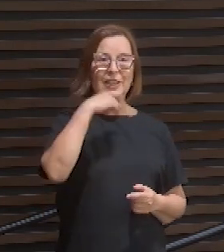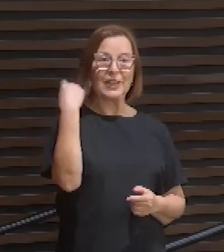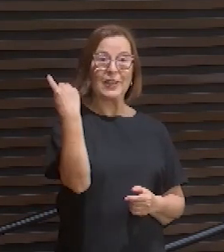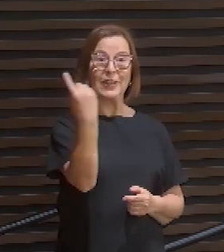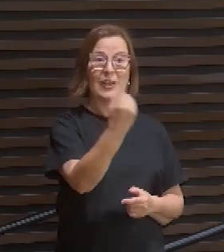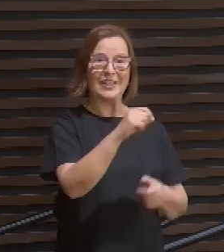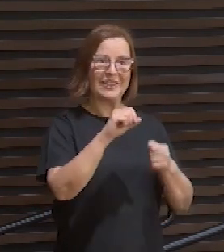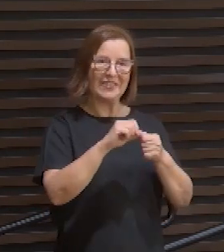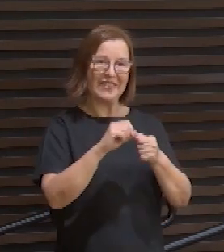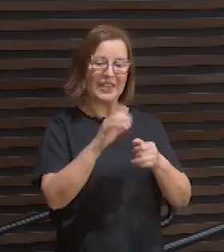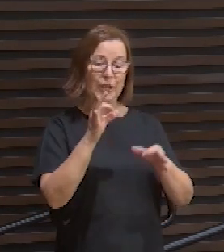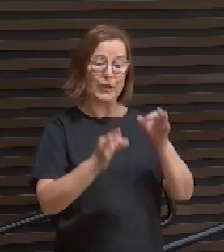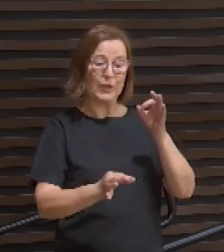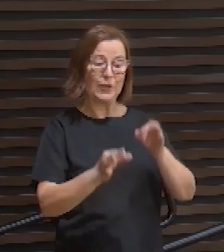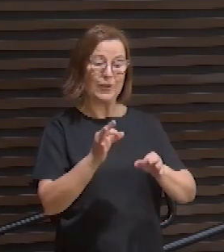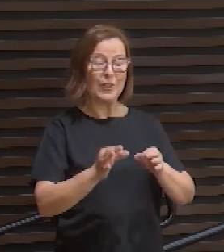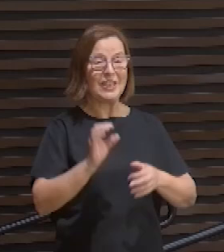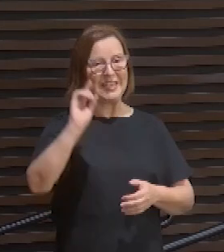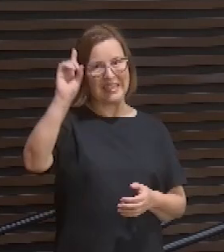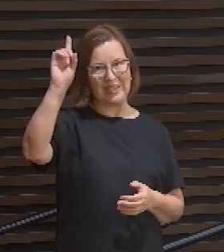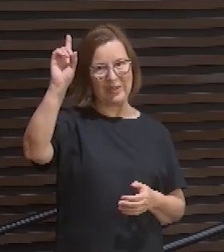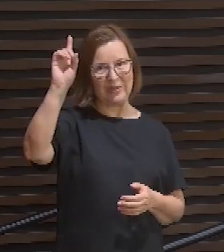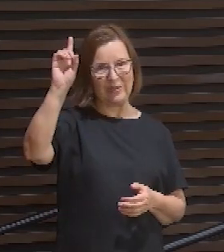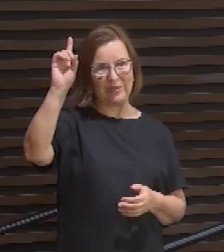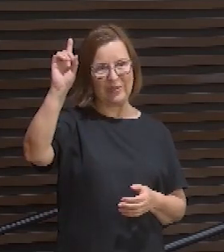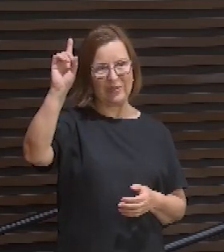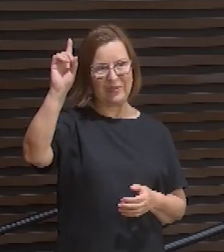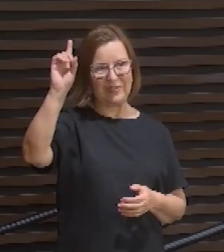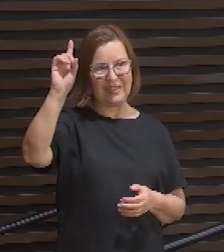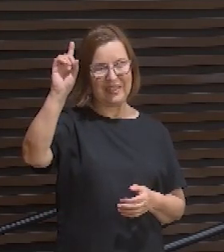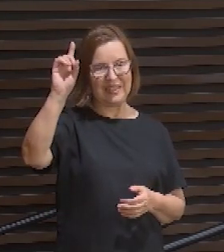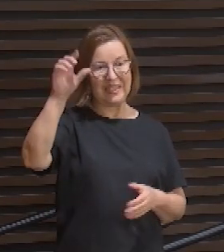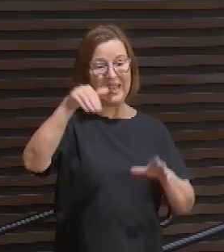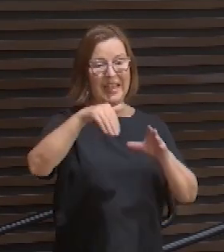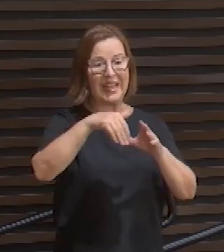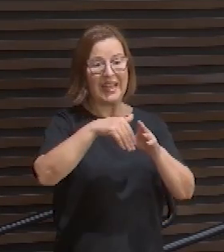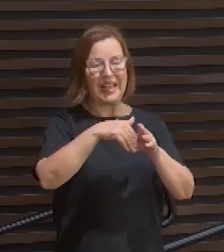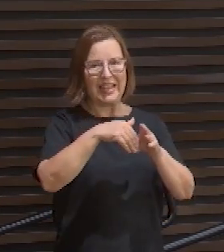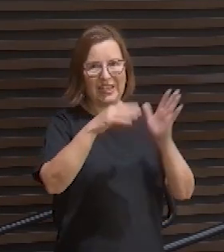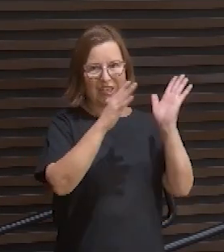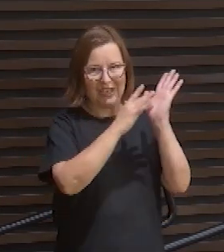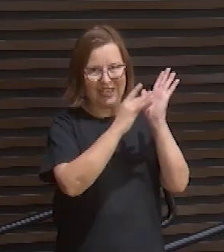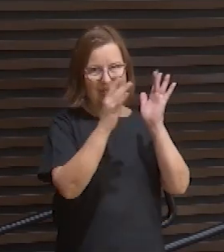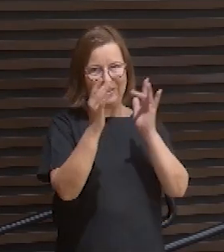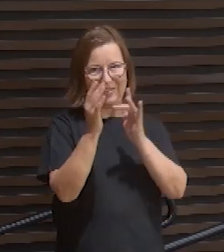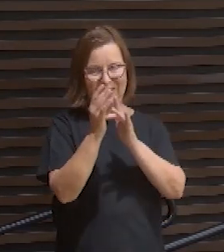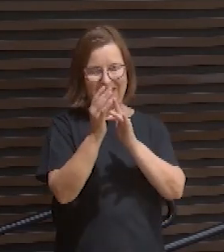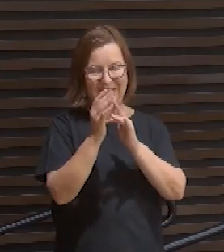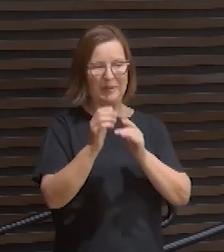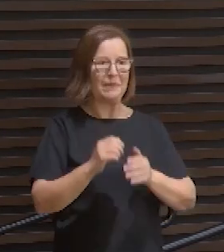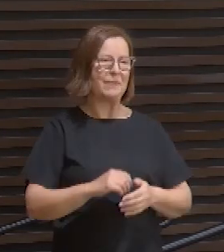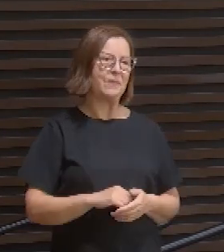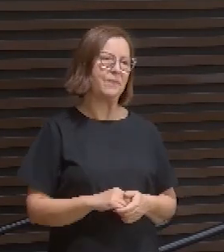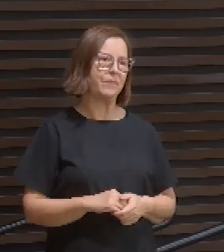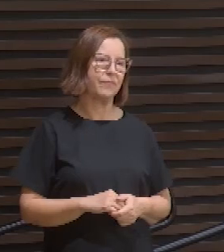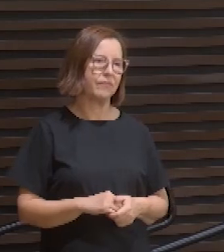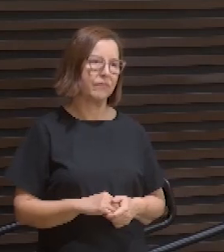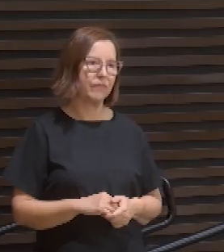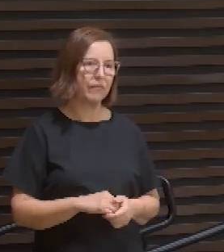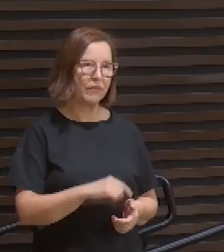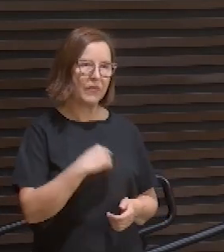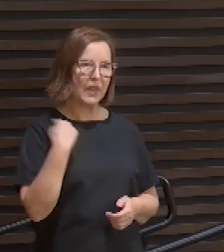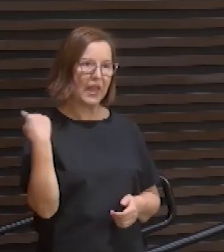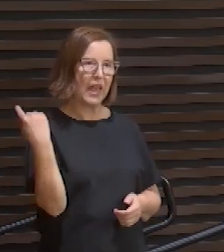feitos justiça de Deus. Nele, não por ele, nele. Então, a nossa justiça,